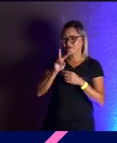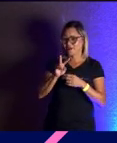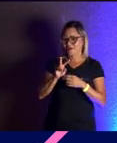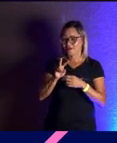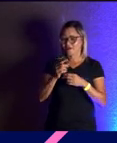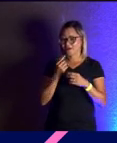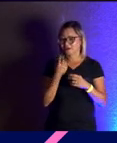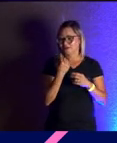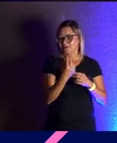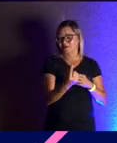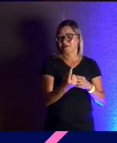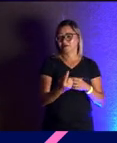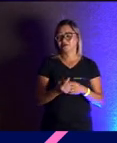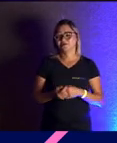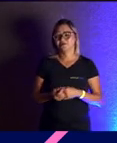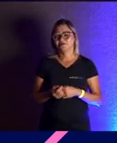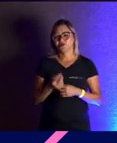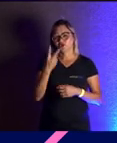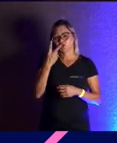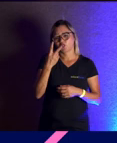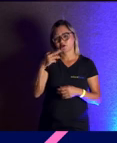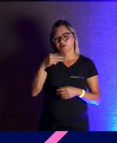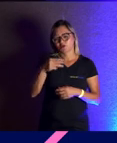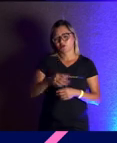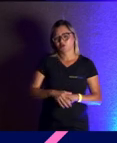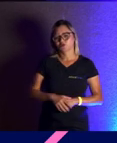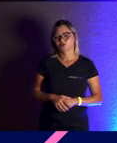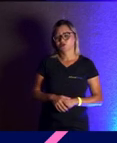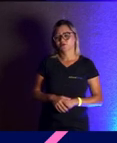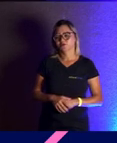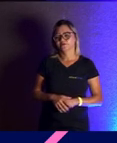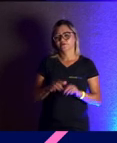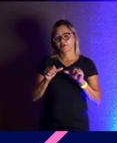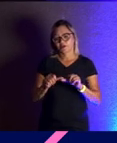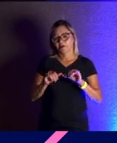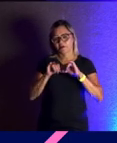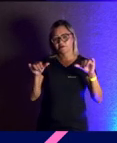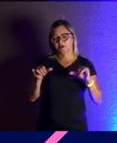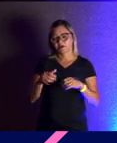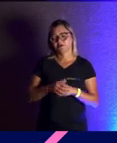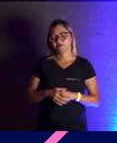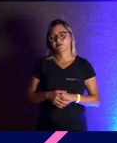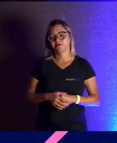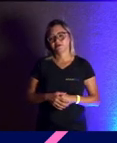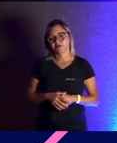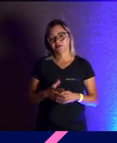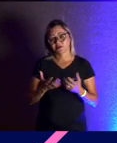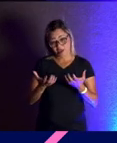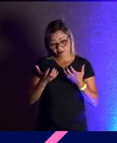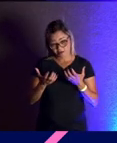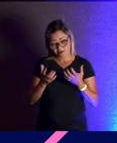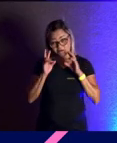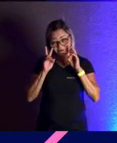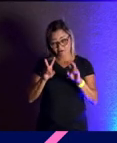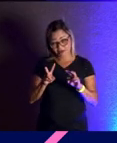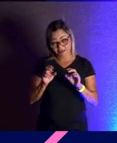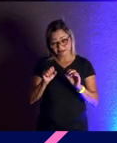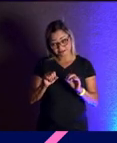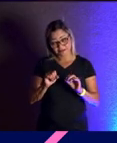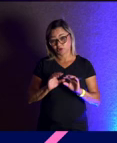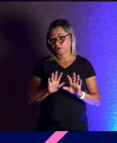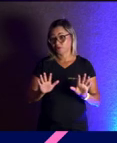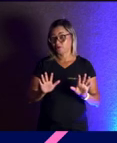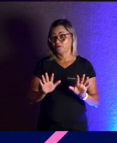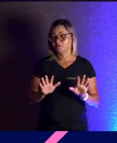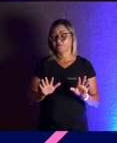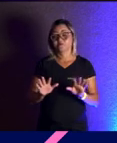se retirar, para tirar mais ou menos 22 minutinhos, fica aqui ao vivo para vocês conseguirem se vocês querem ver ou não, né?